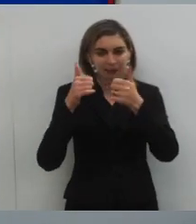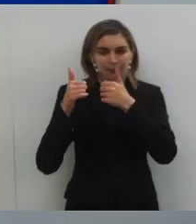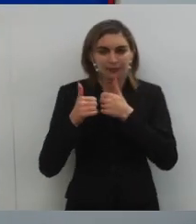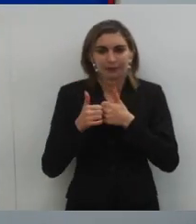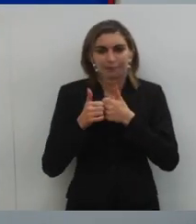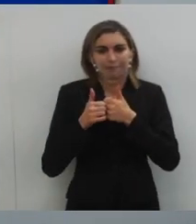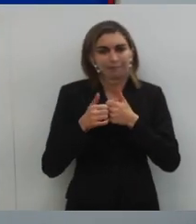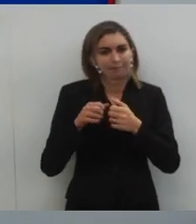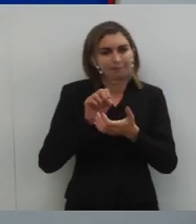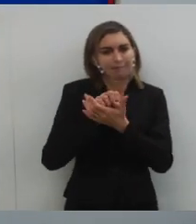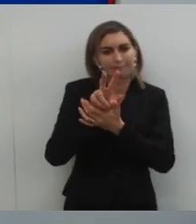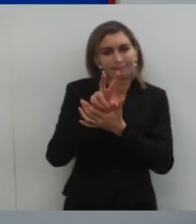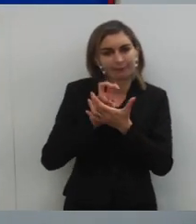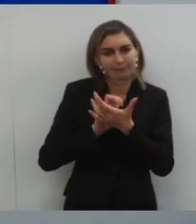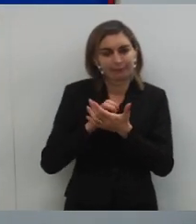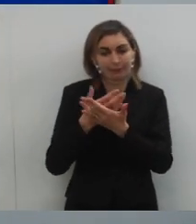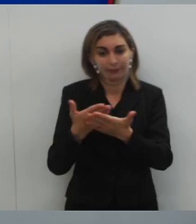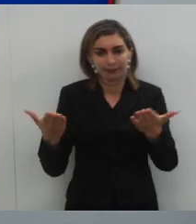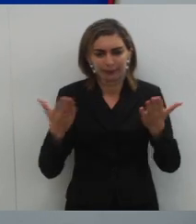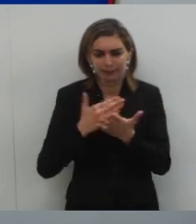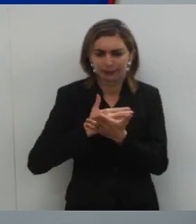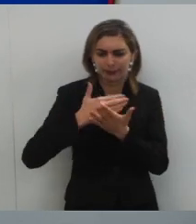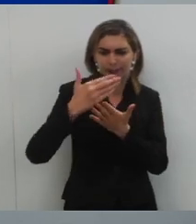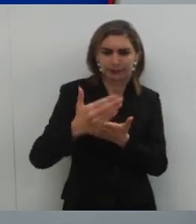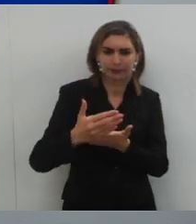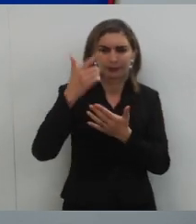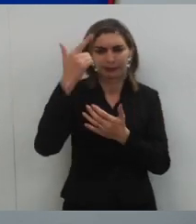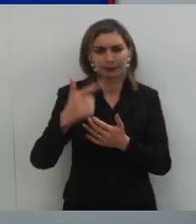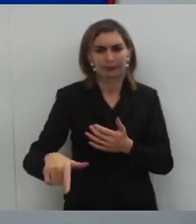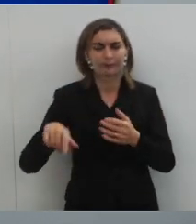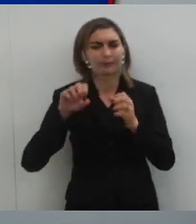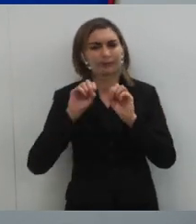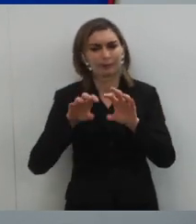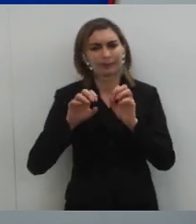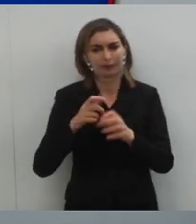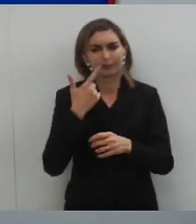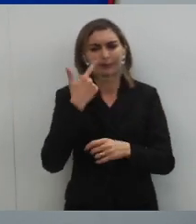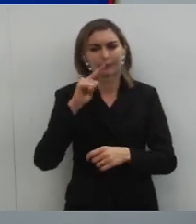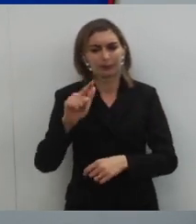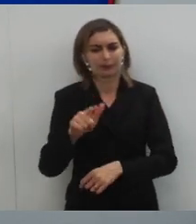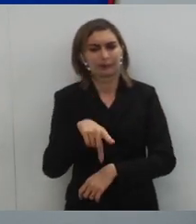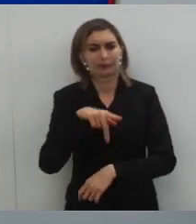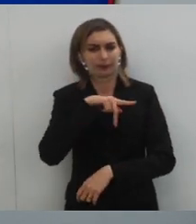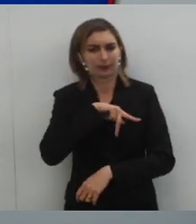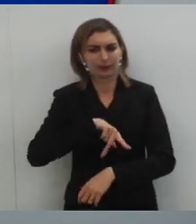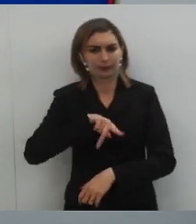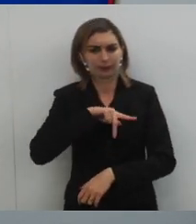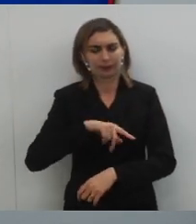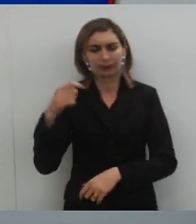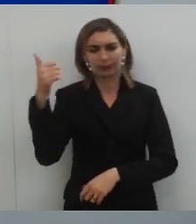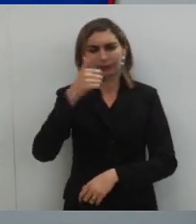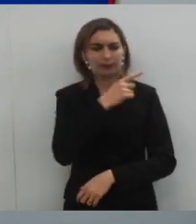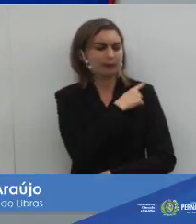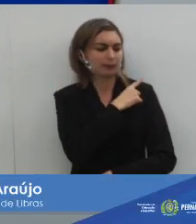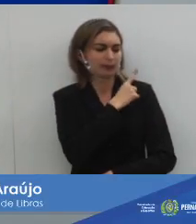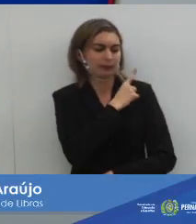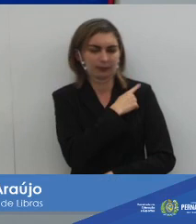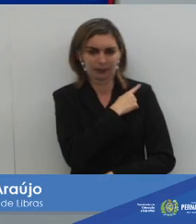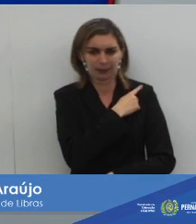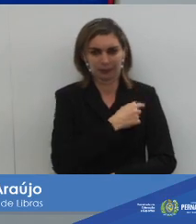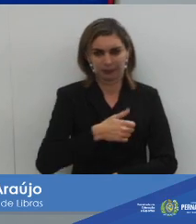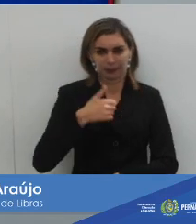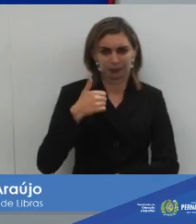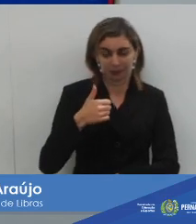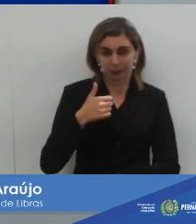pessoal ligado no EducaPE, vamos iniciar mais uma aula de língua portuguesa para a primeira série do ensino